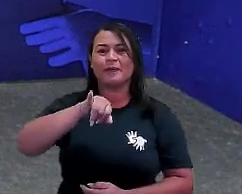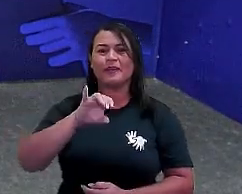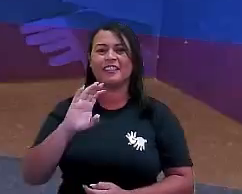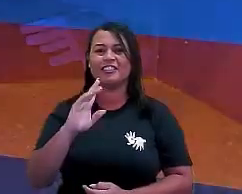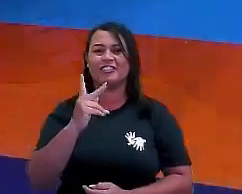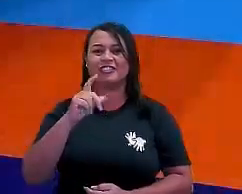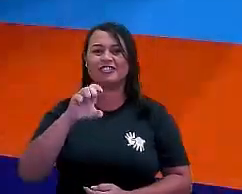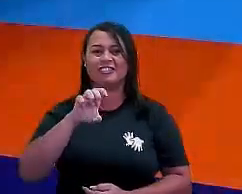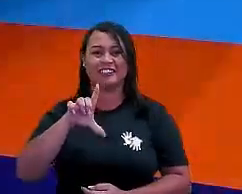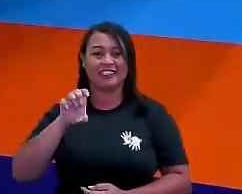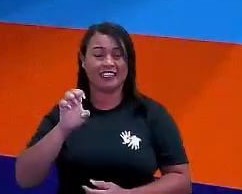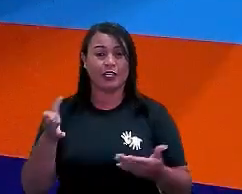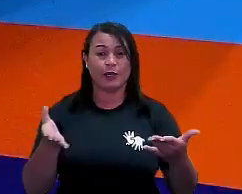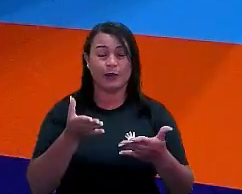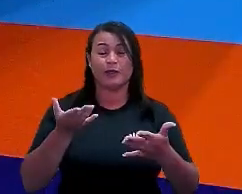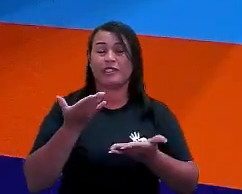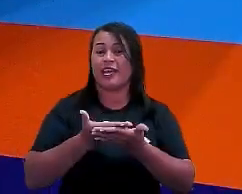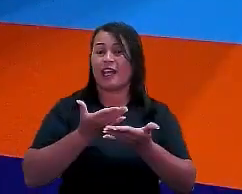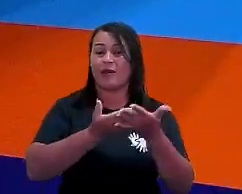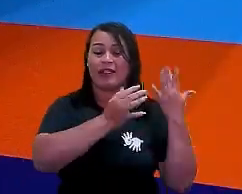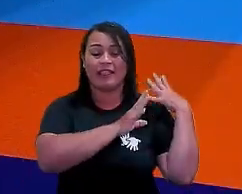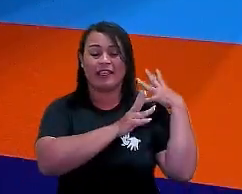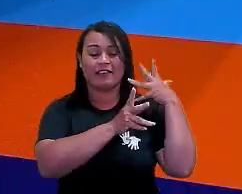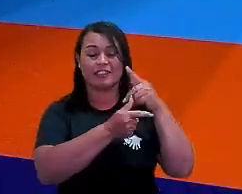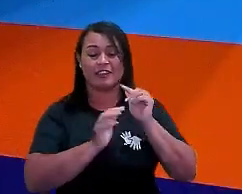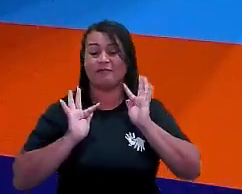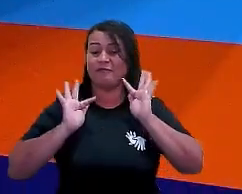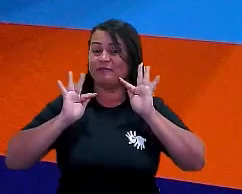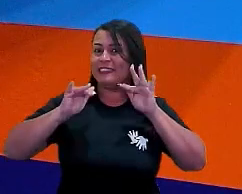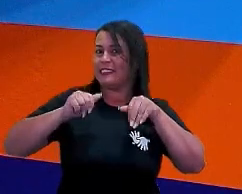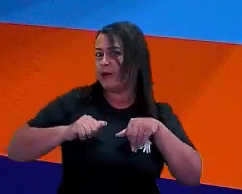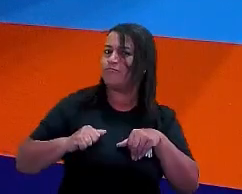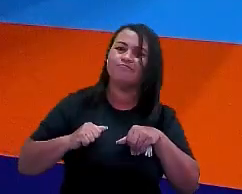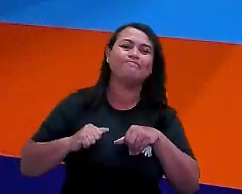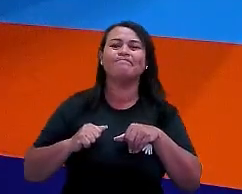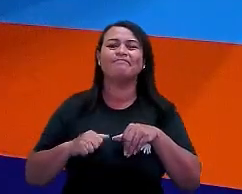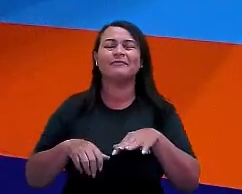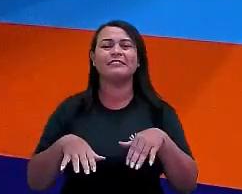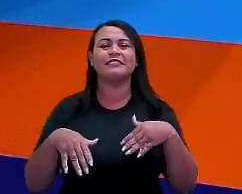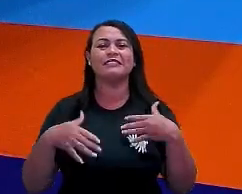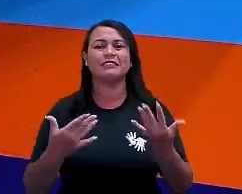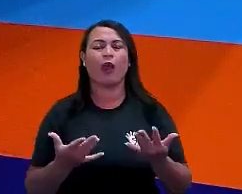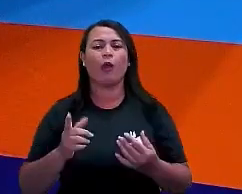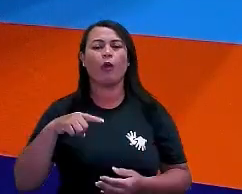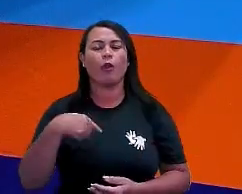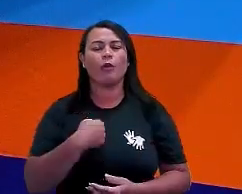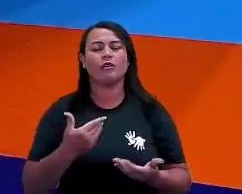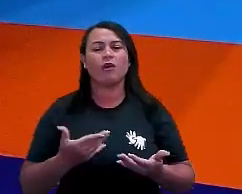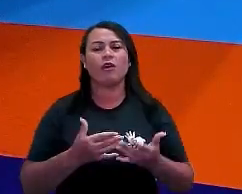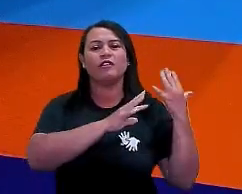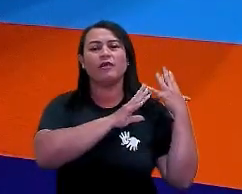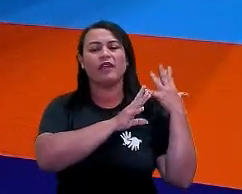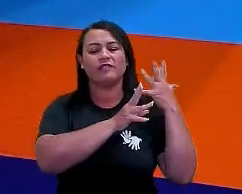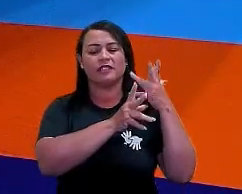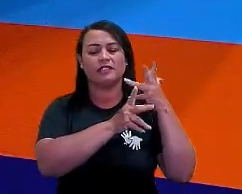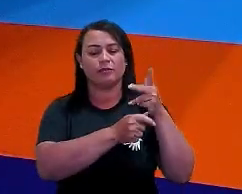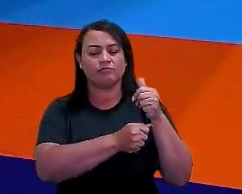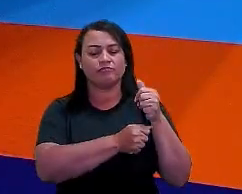e essa é a nossa aula de revisão final, tá certo? Nós vamos fazer uma